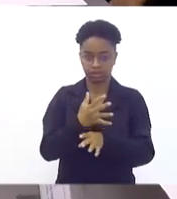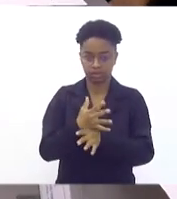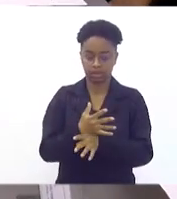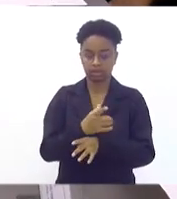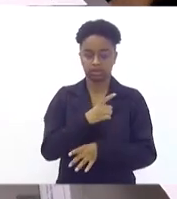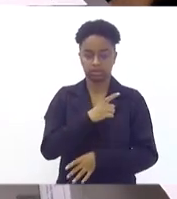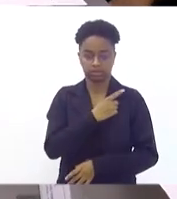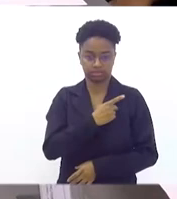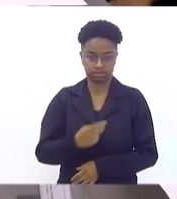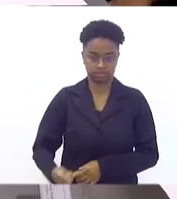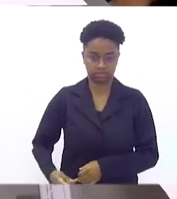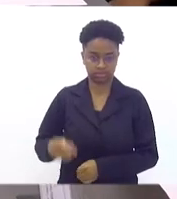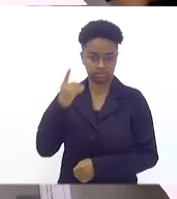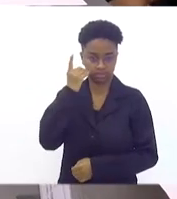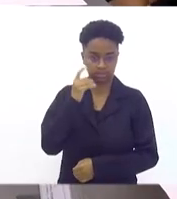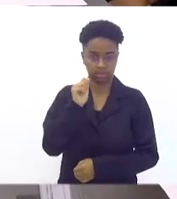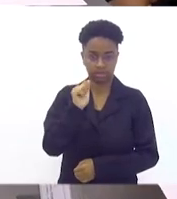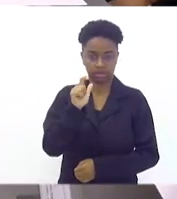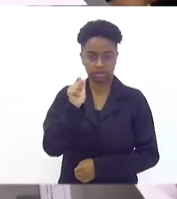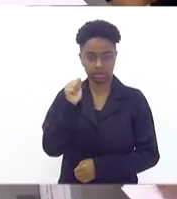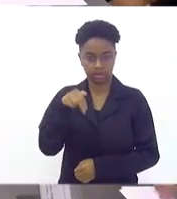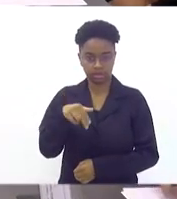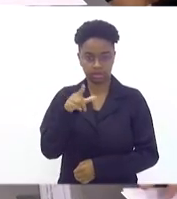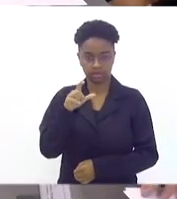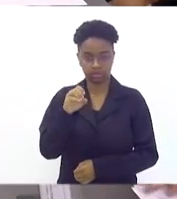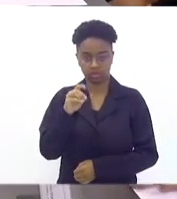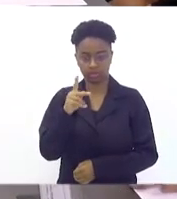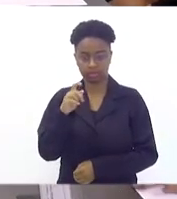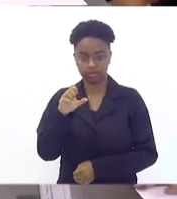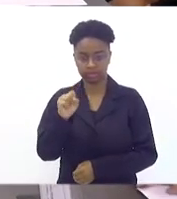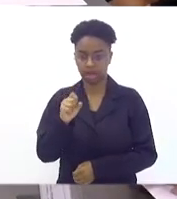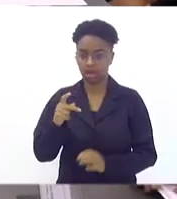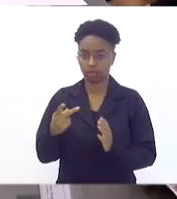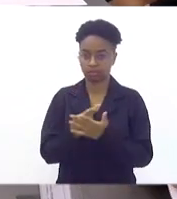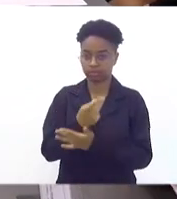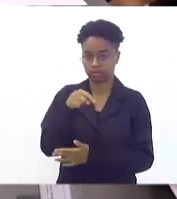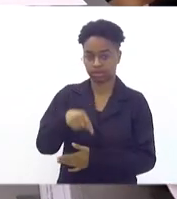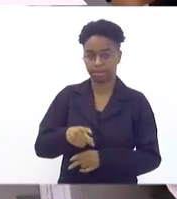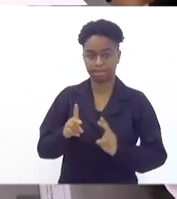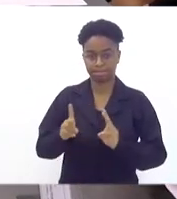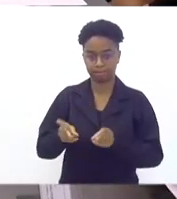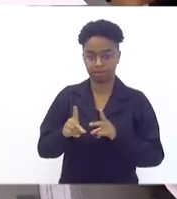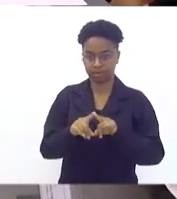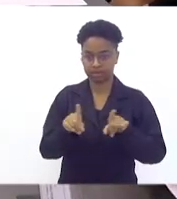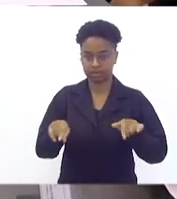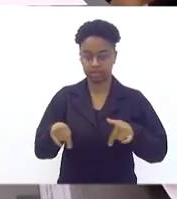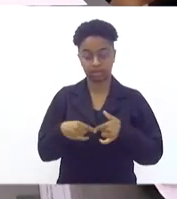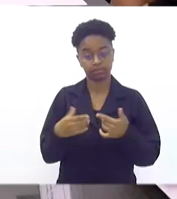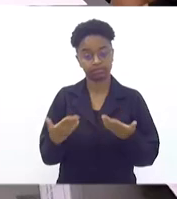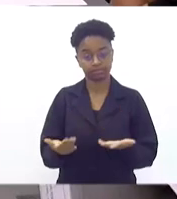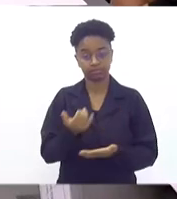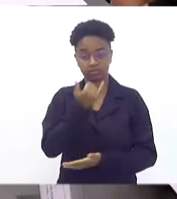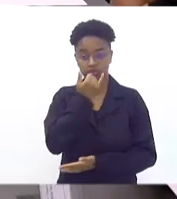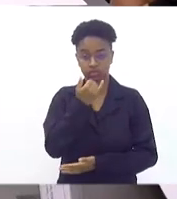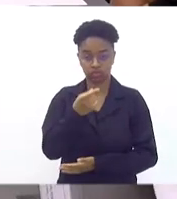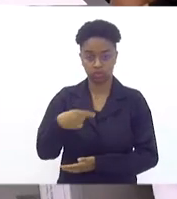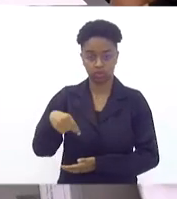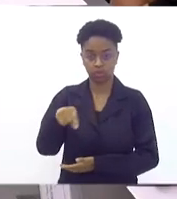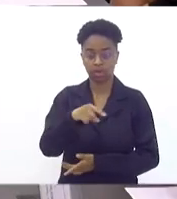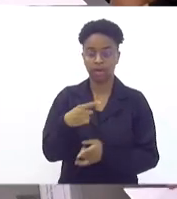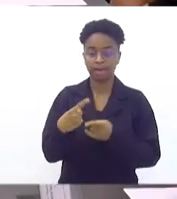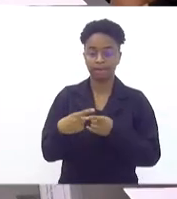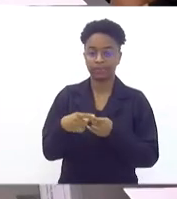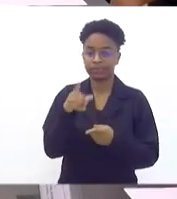Lopes e realizamos aqui nessa nessa sala de audiências Então pedi a desculpa a todos pelo